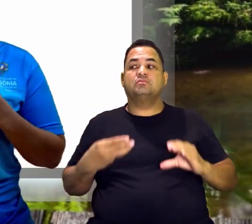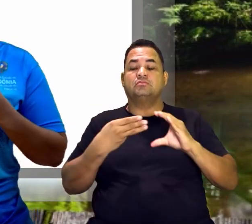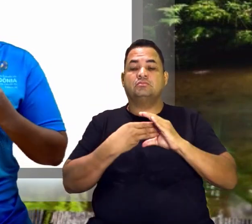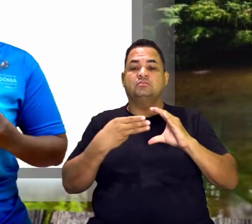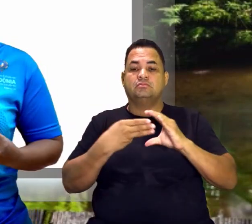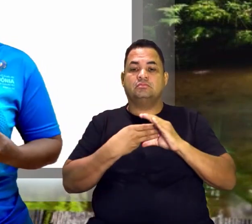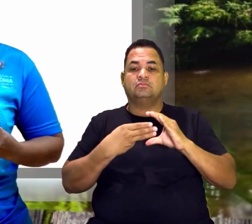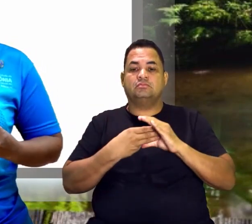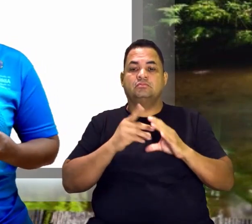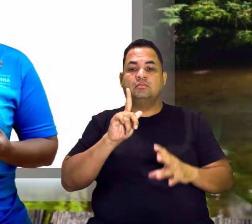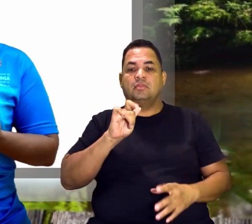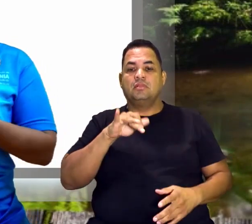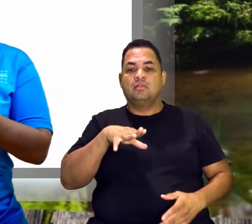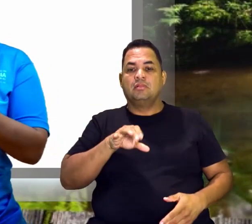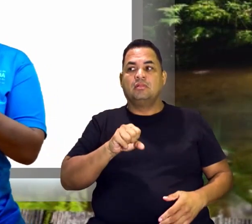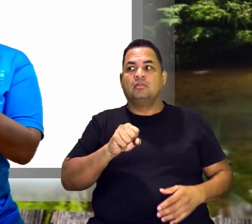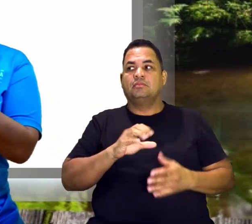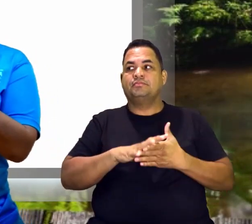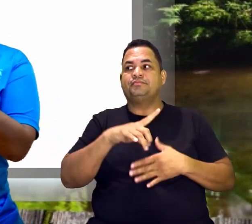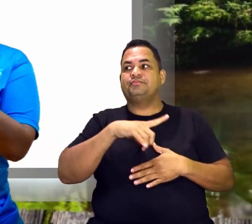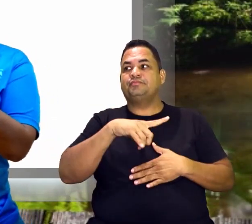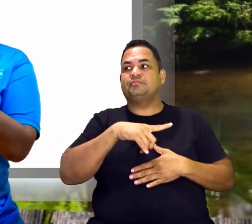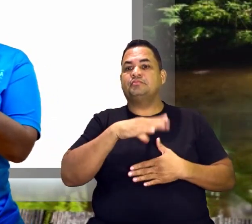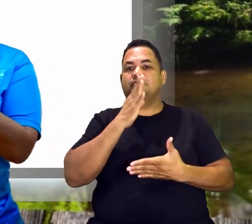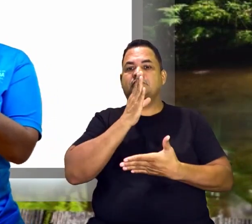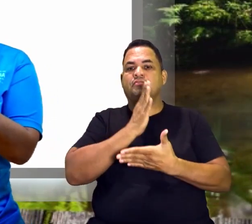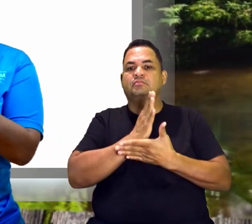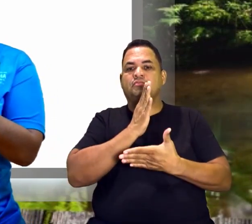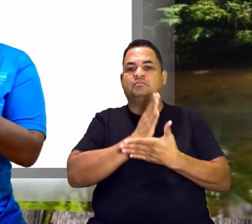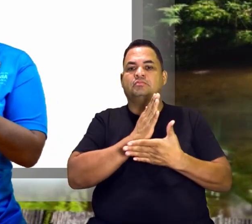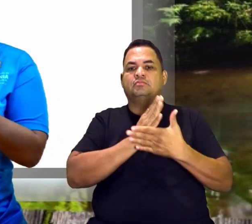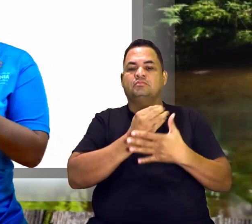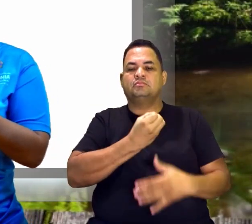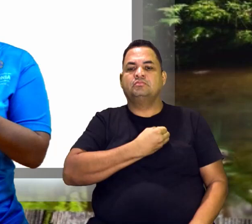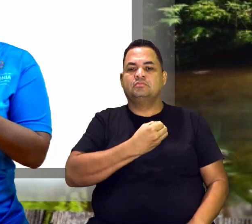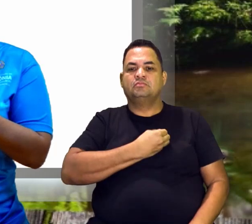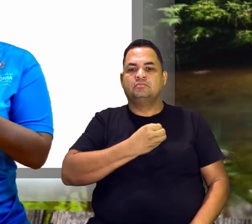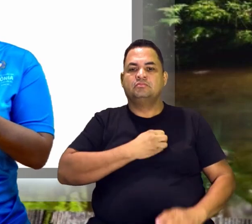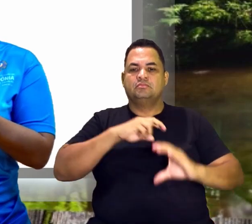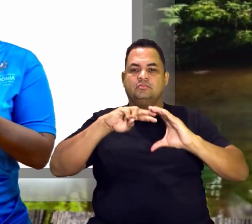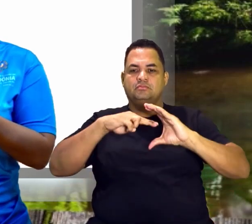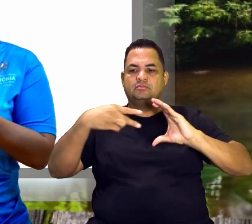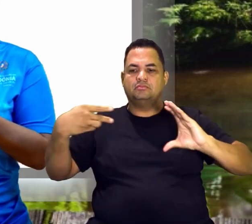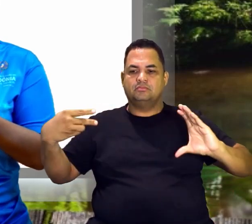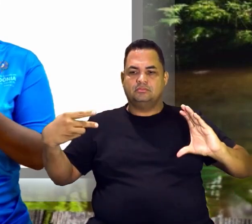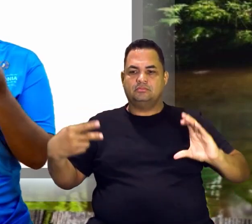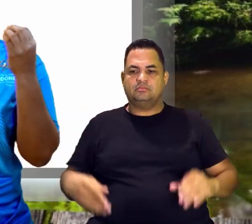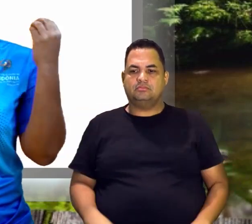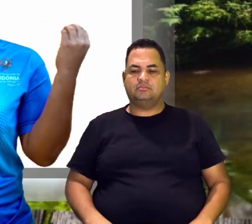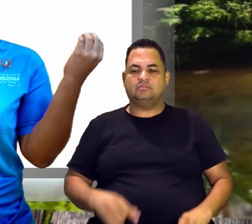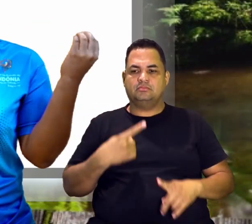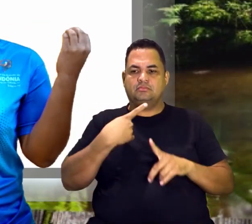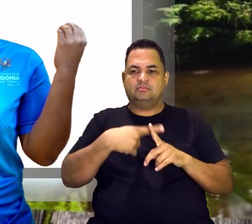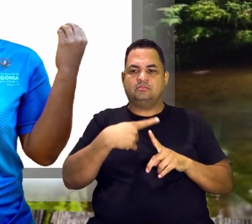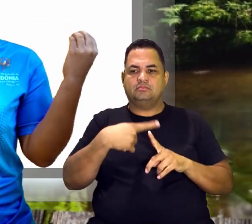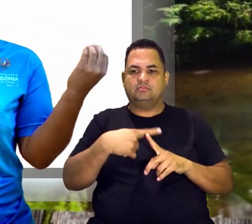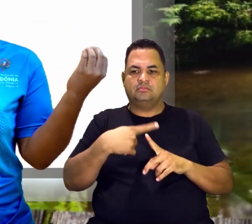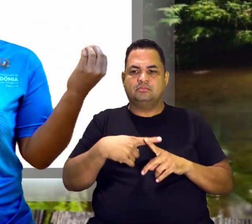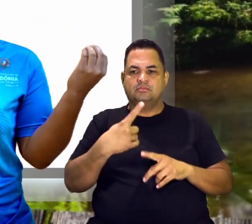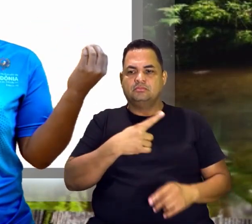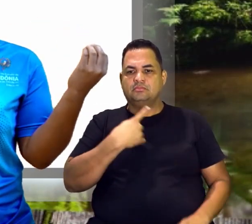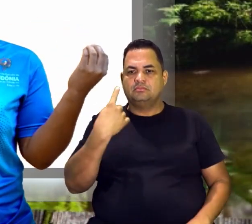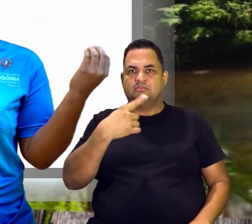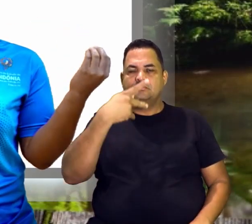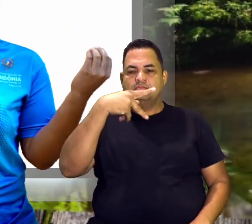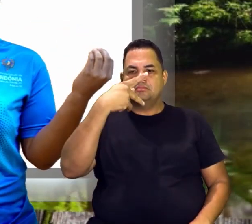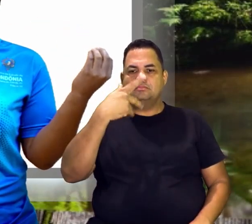células gaméticas? Tenho metade do número de cromossomos. Por quê? A gente já falou